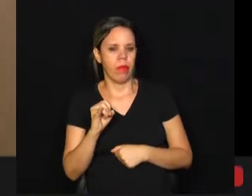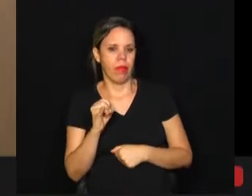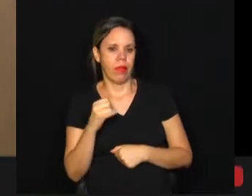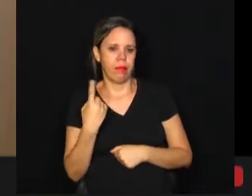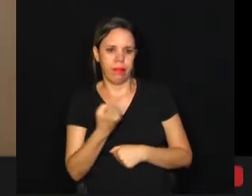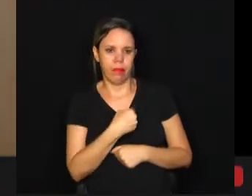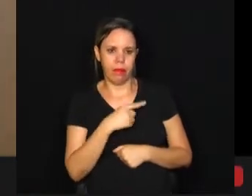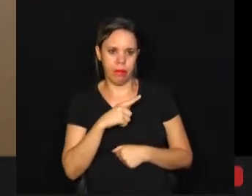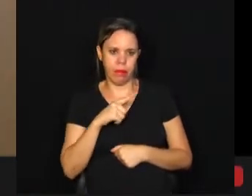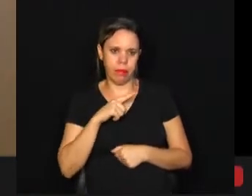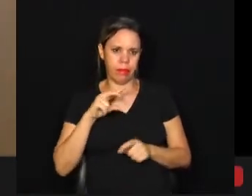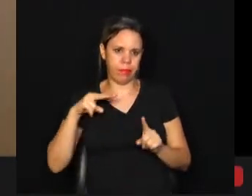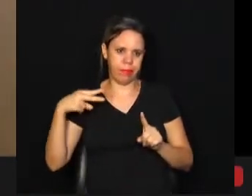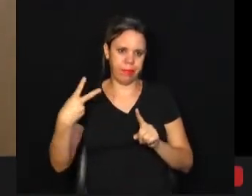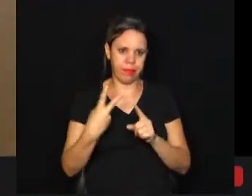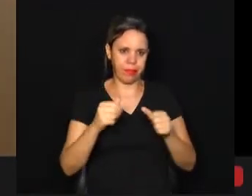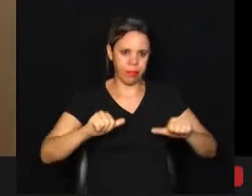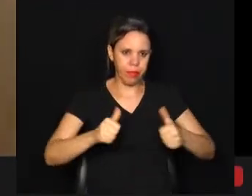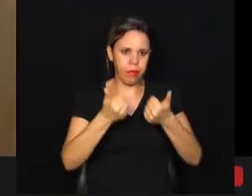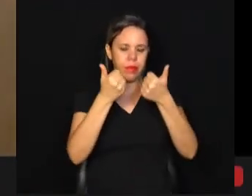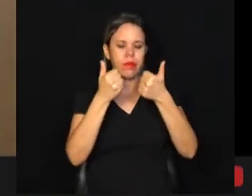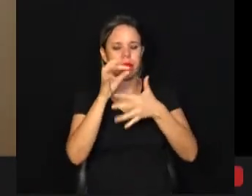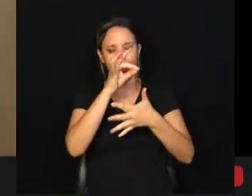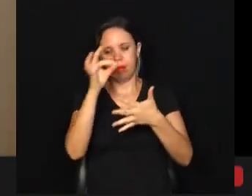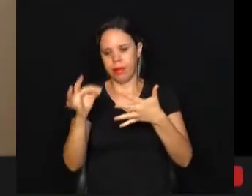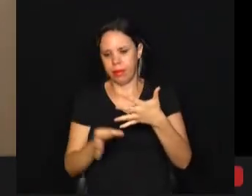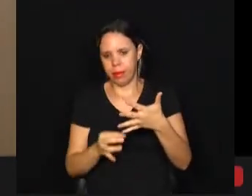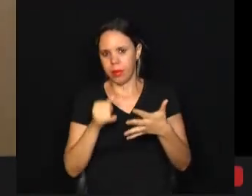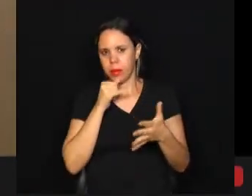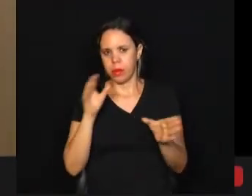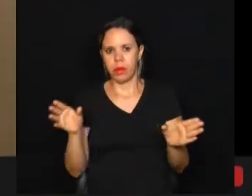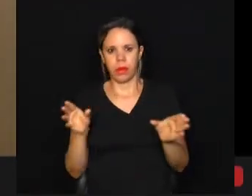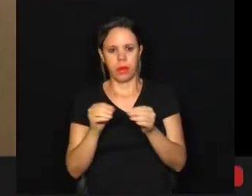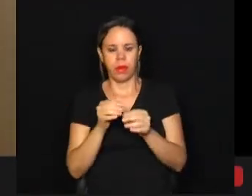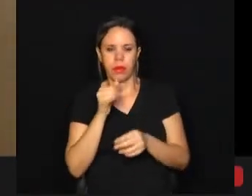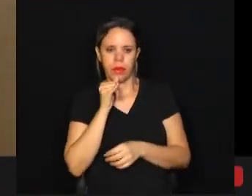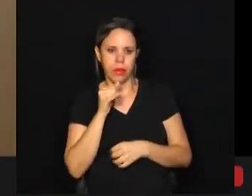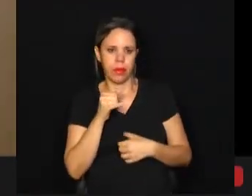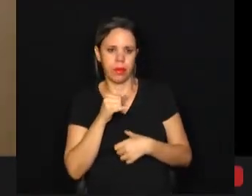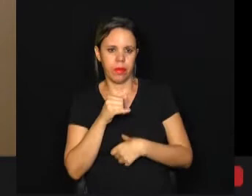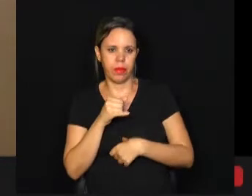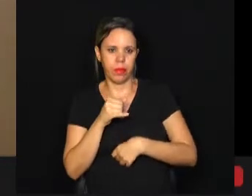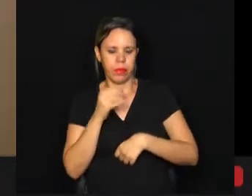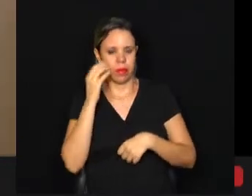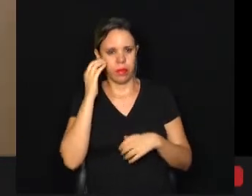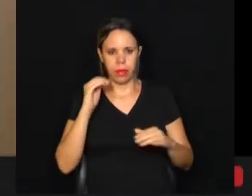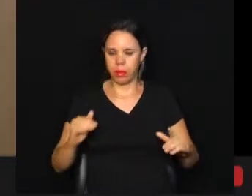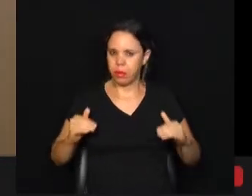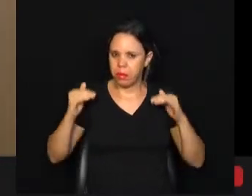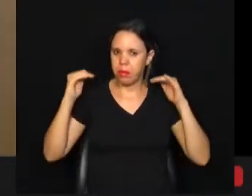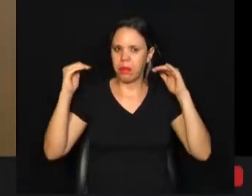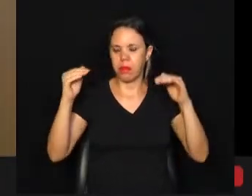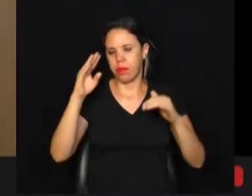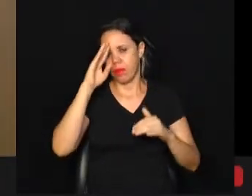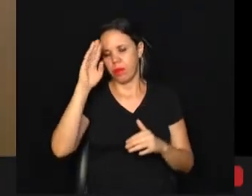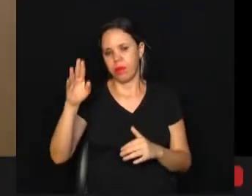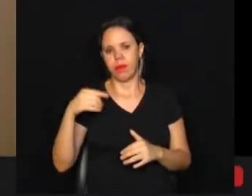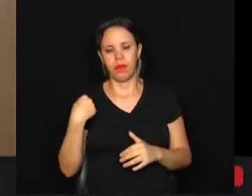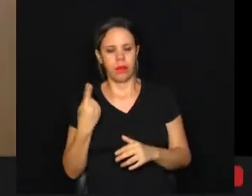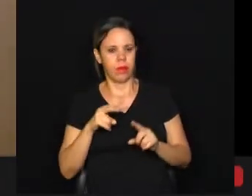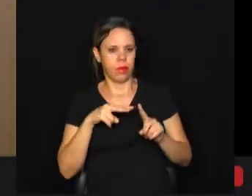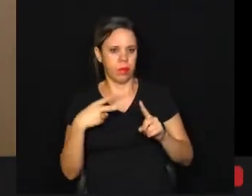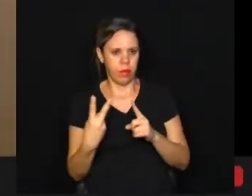todos esses aspectos positivos e fechamos com chave de ouro nos